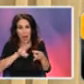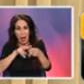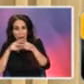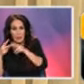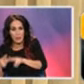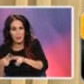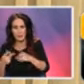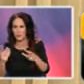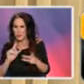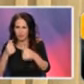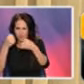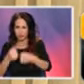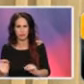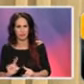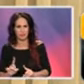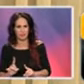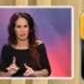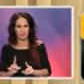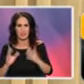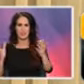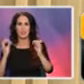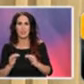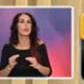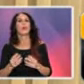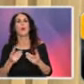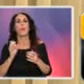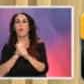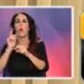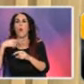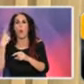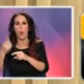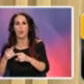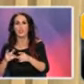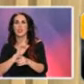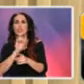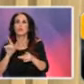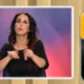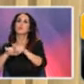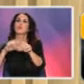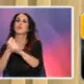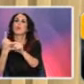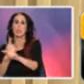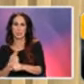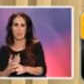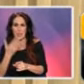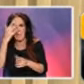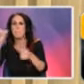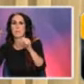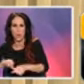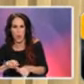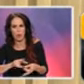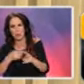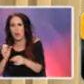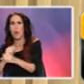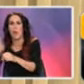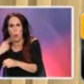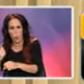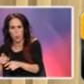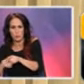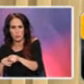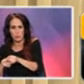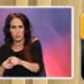claramente inconsistente sugerida por outras forças políticas. Aliás,